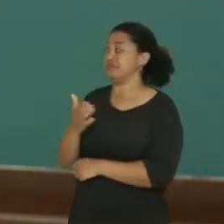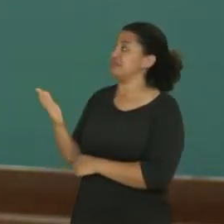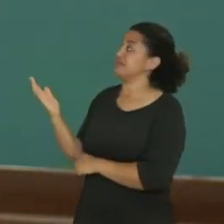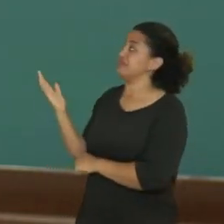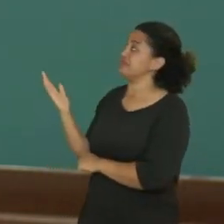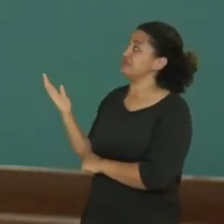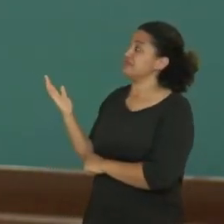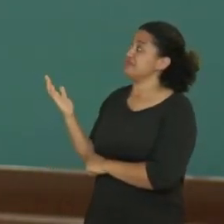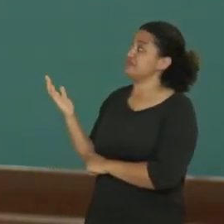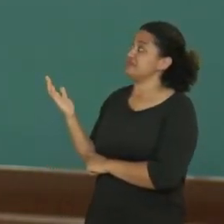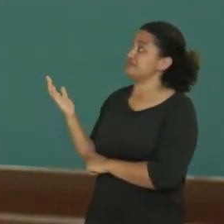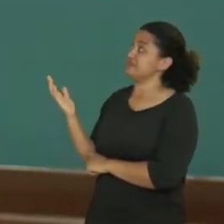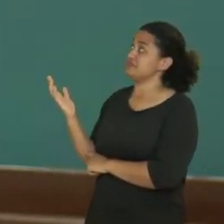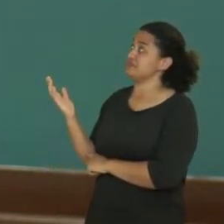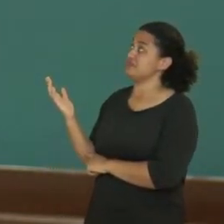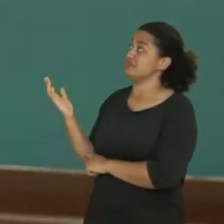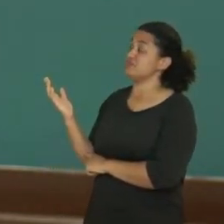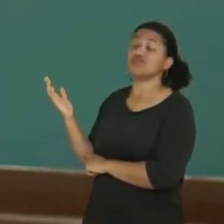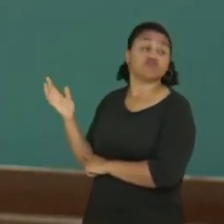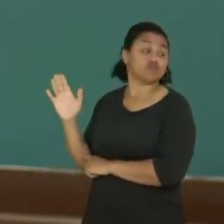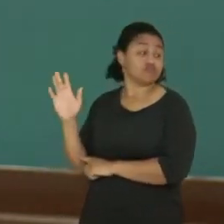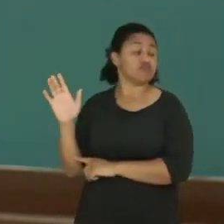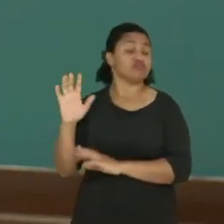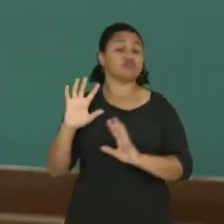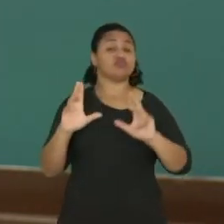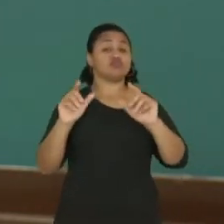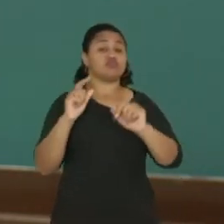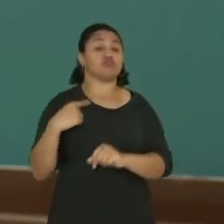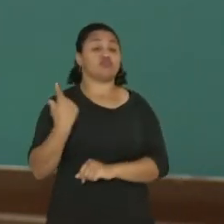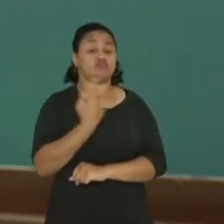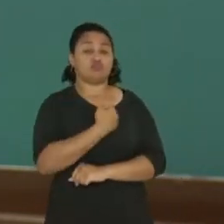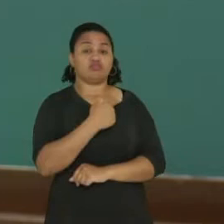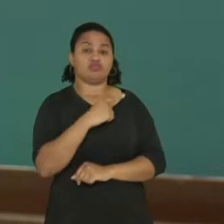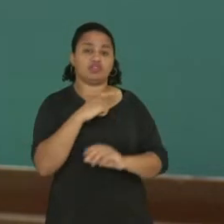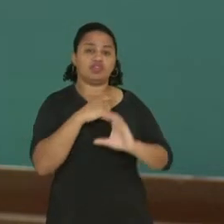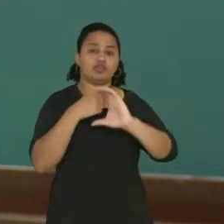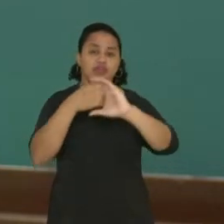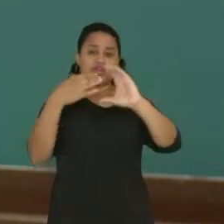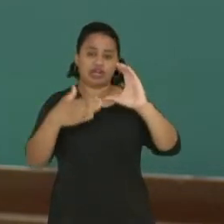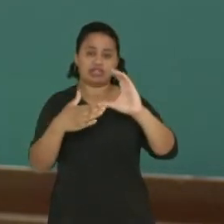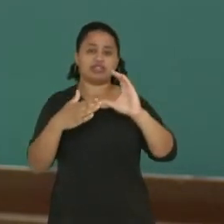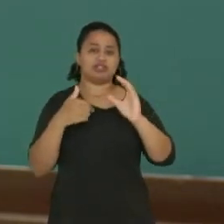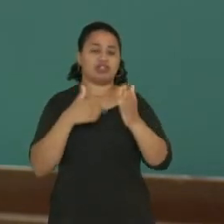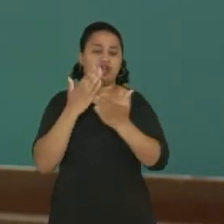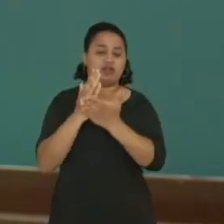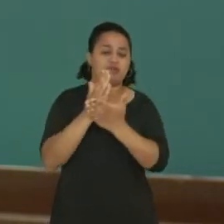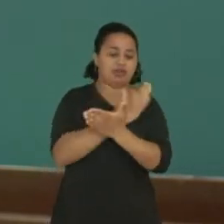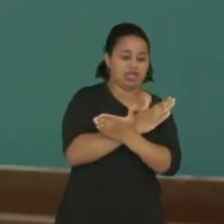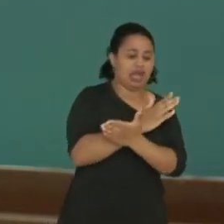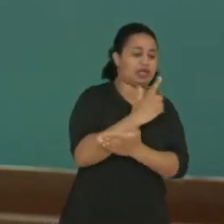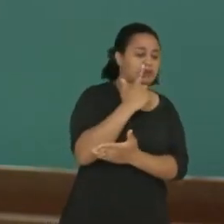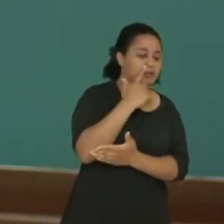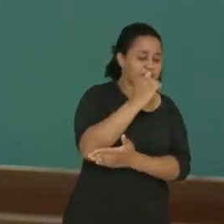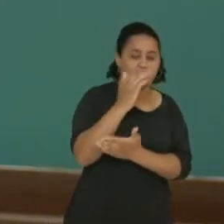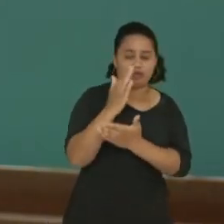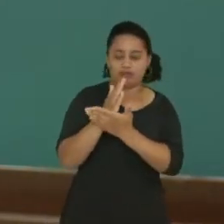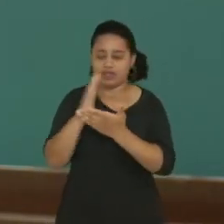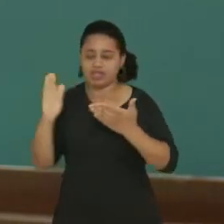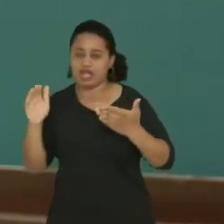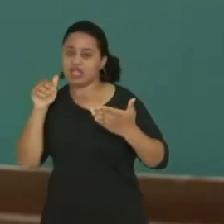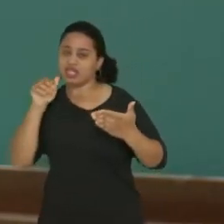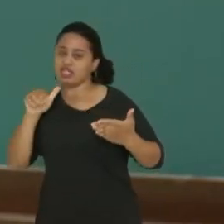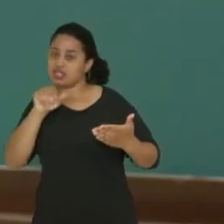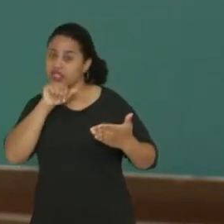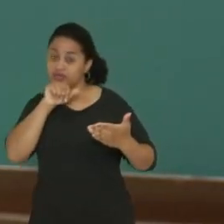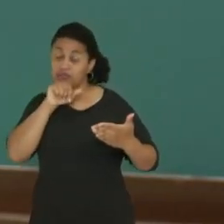Todos nós temos características metade pai, metade mãe. Falei para vocês há pouco que todos